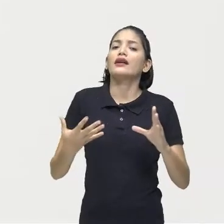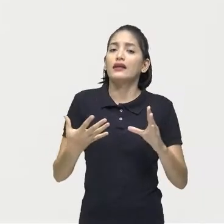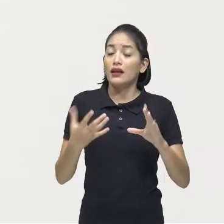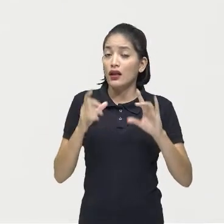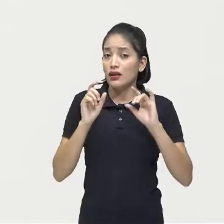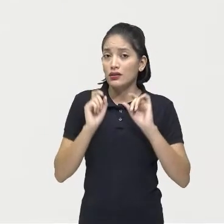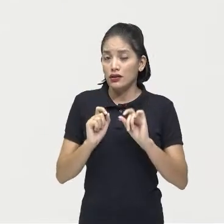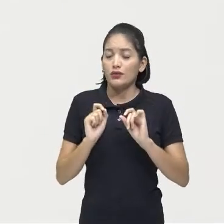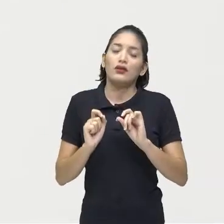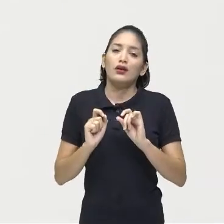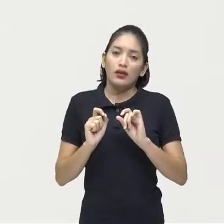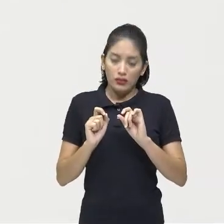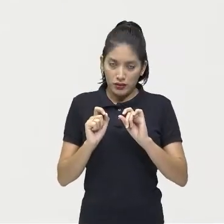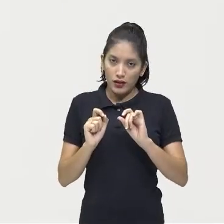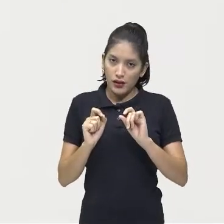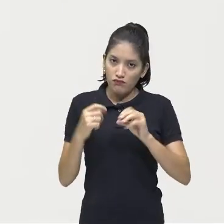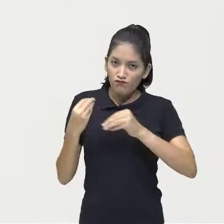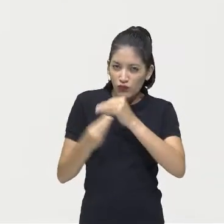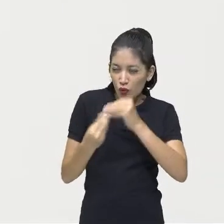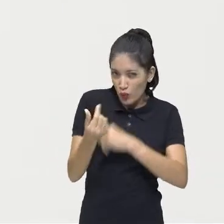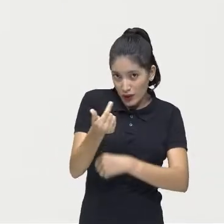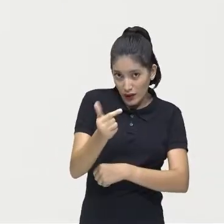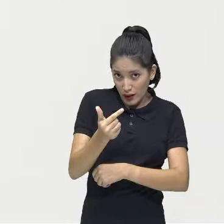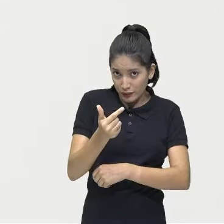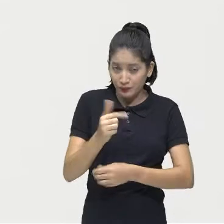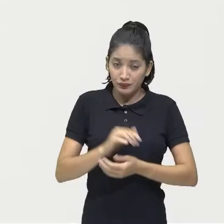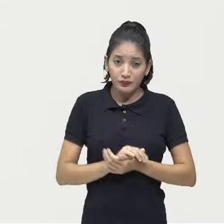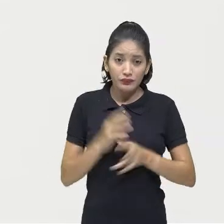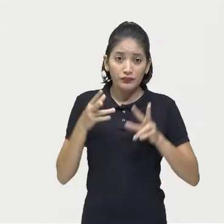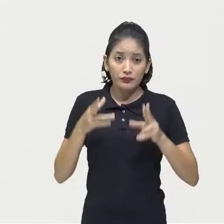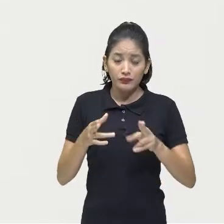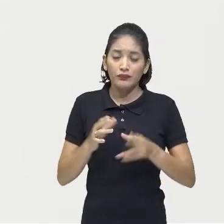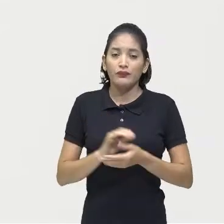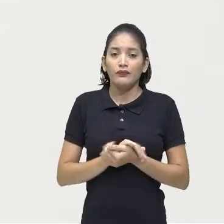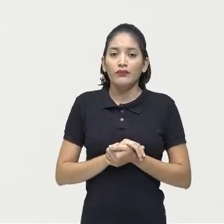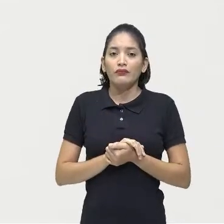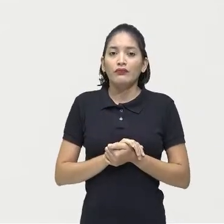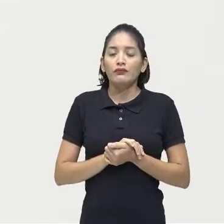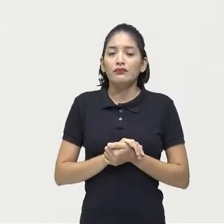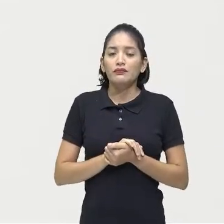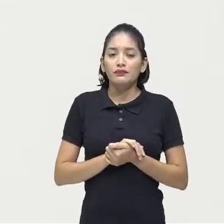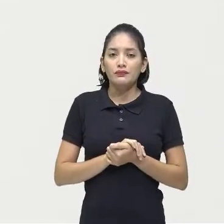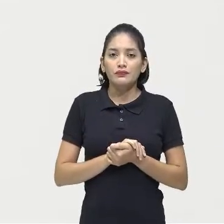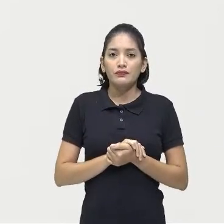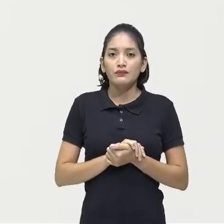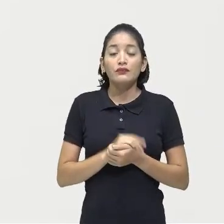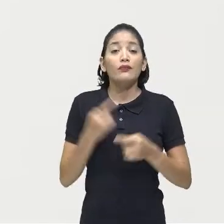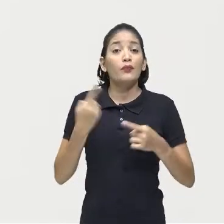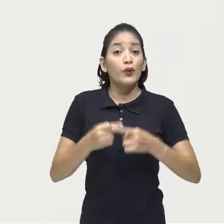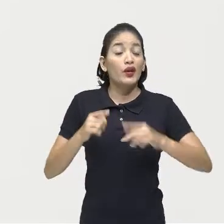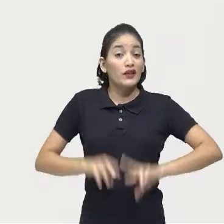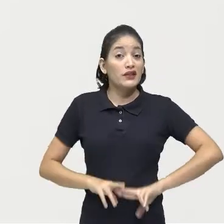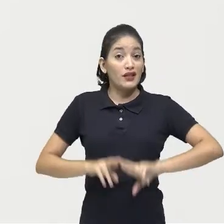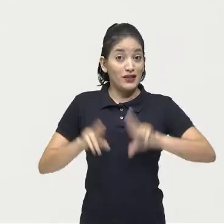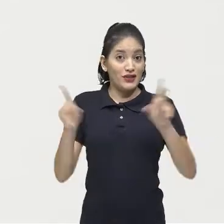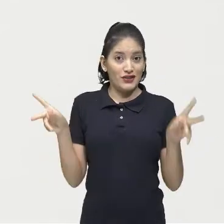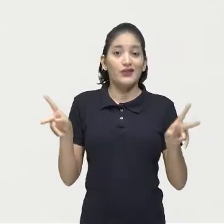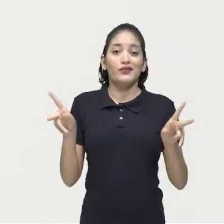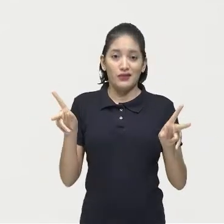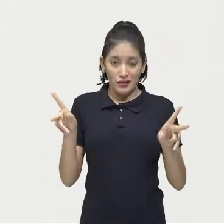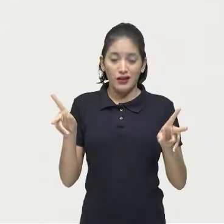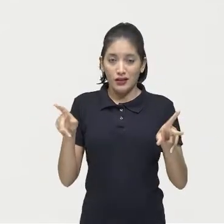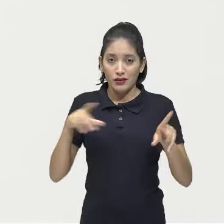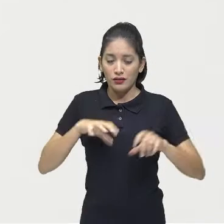são características aqui iguais, porque eles vão se diferenciar, né,